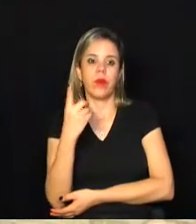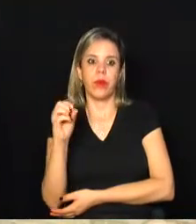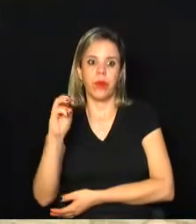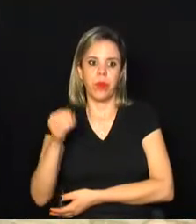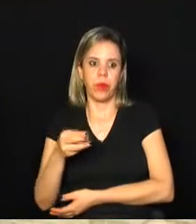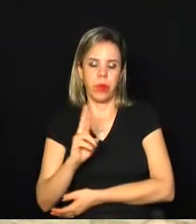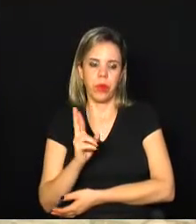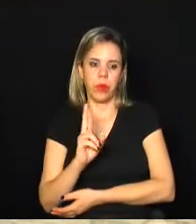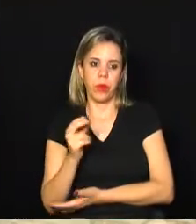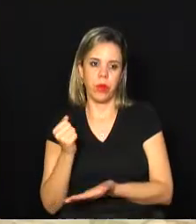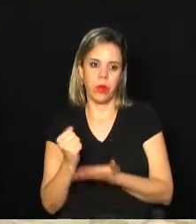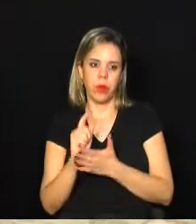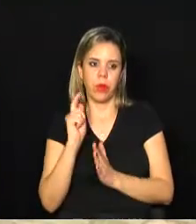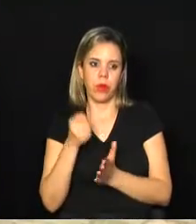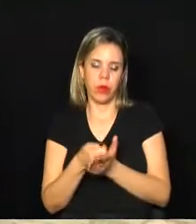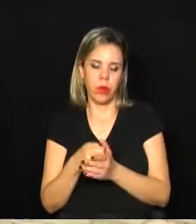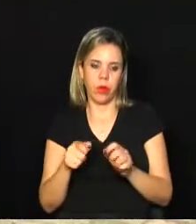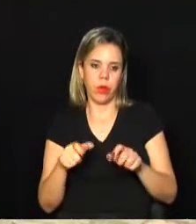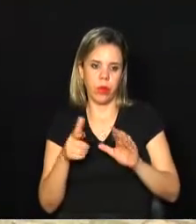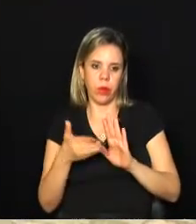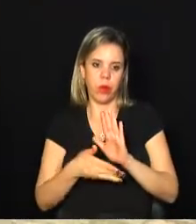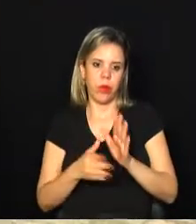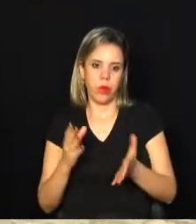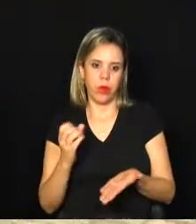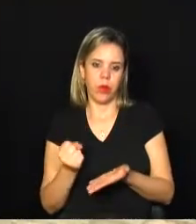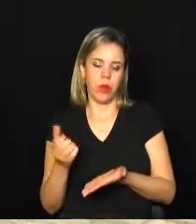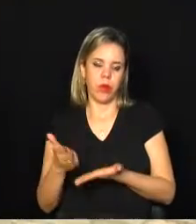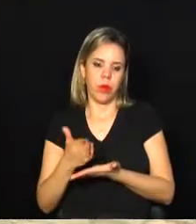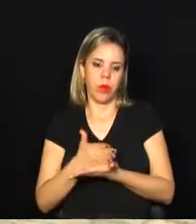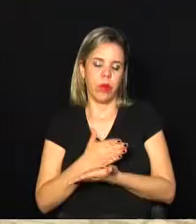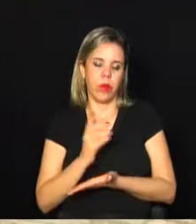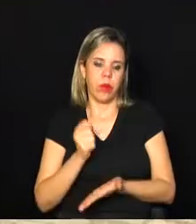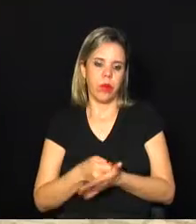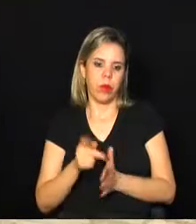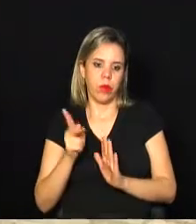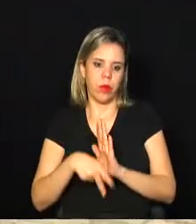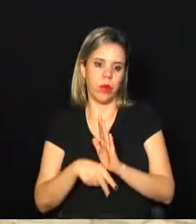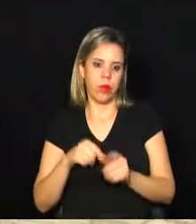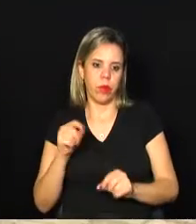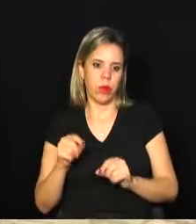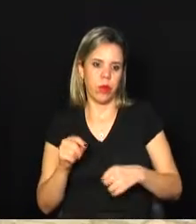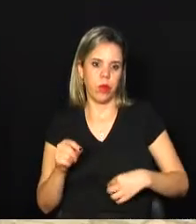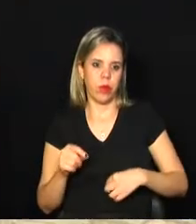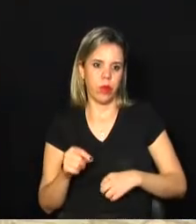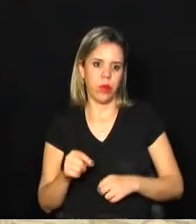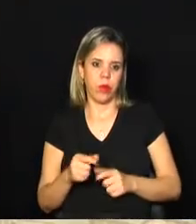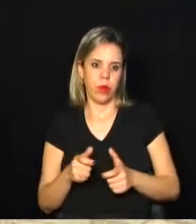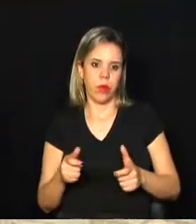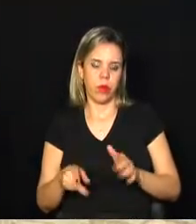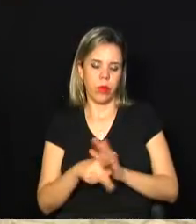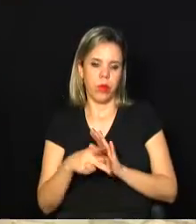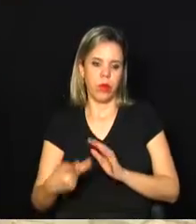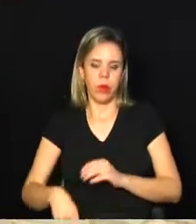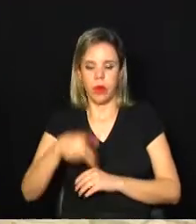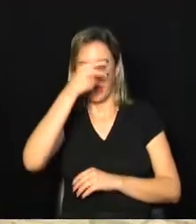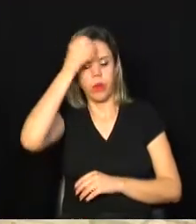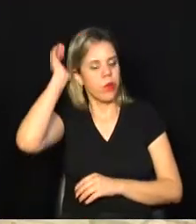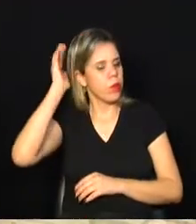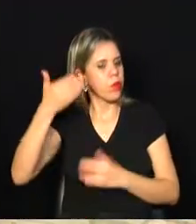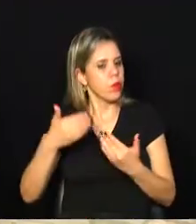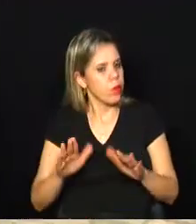reais como o como título de garantia dos financiamentos né esse é um projeto que foi a ladeado por ele mesmo Prefeito